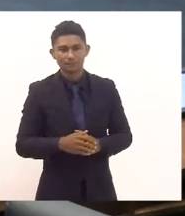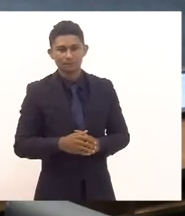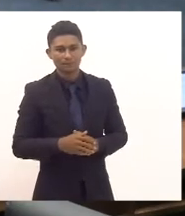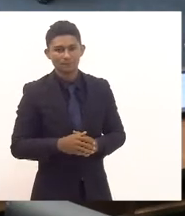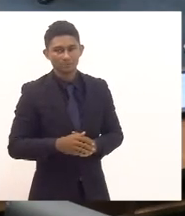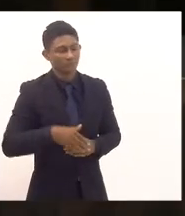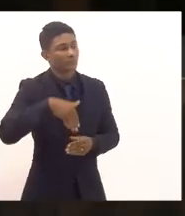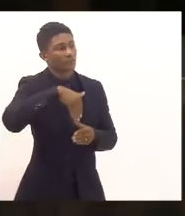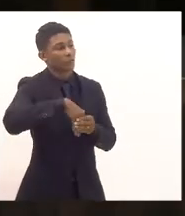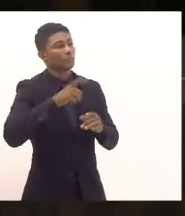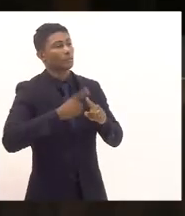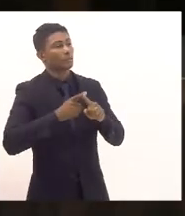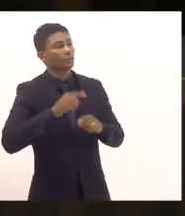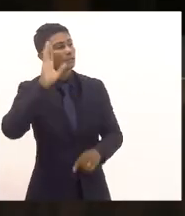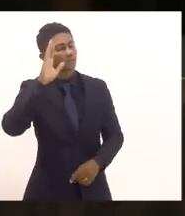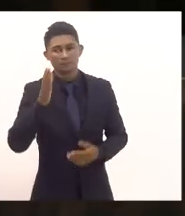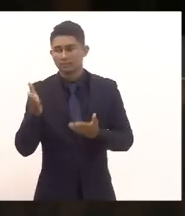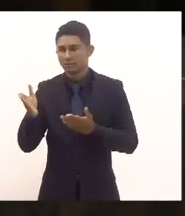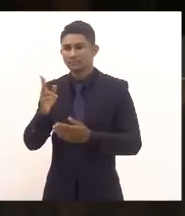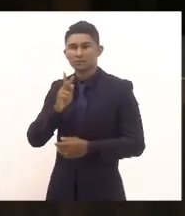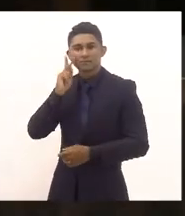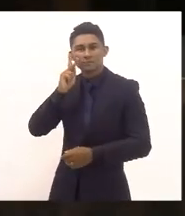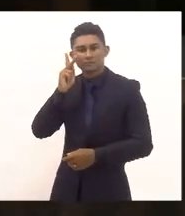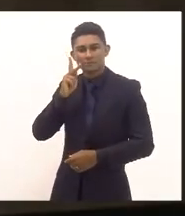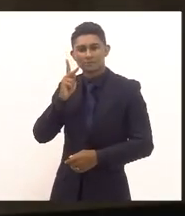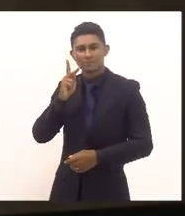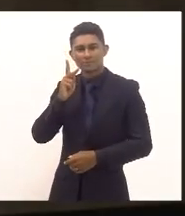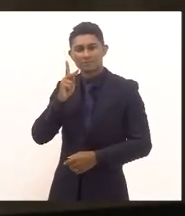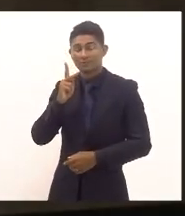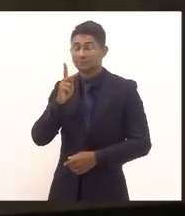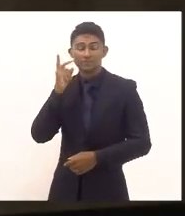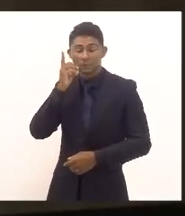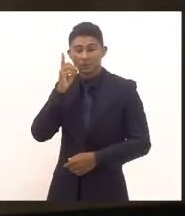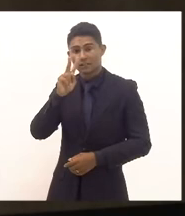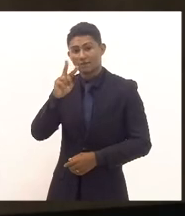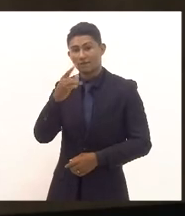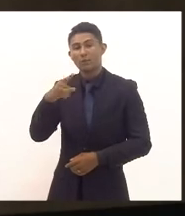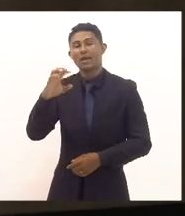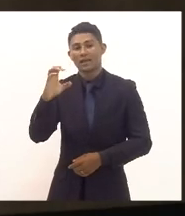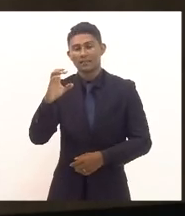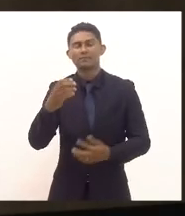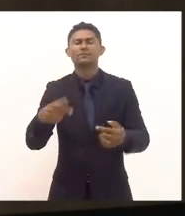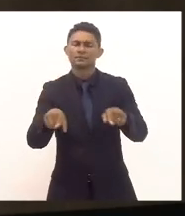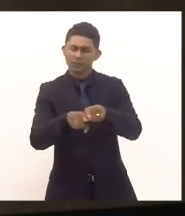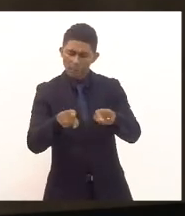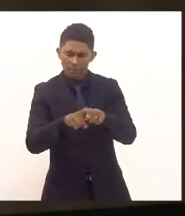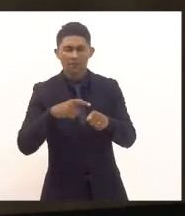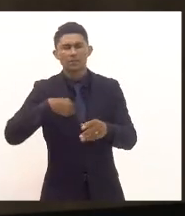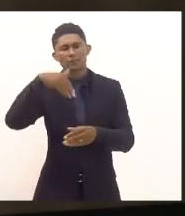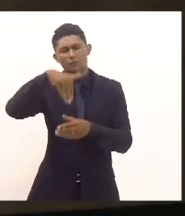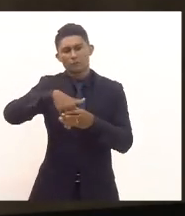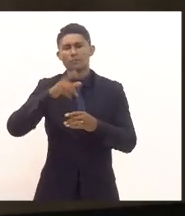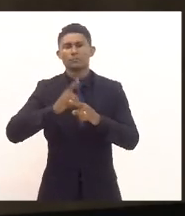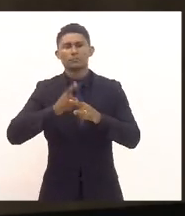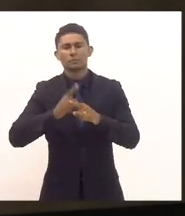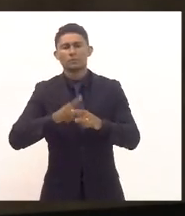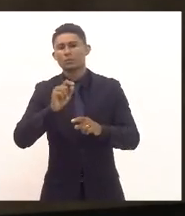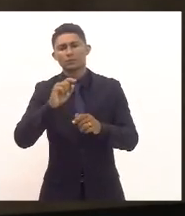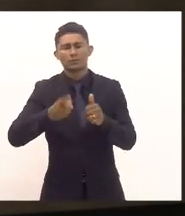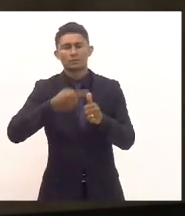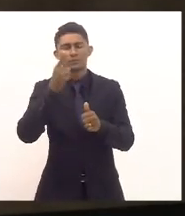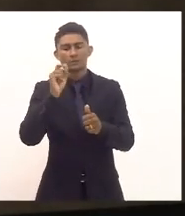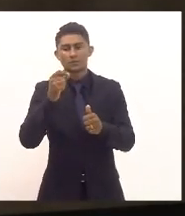para declarar o voto Nobre Deputado waldeck Carneiro Eu também quero fazer sua declaração de voto em primeiro lugar